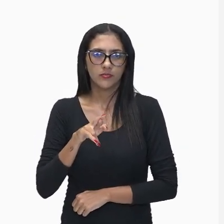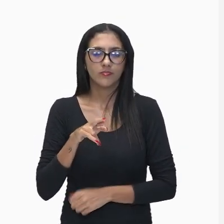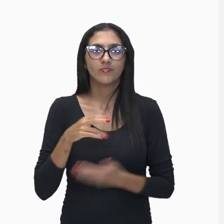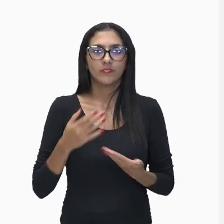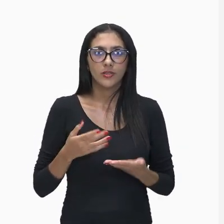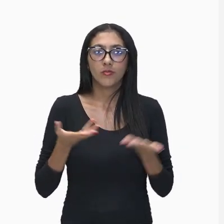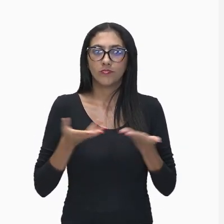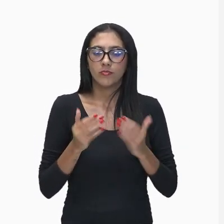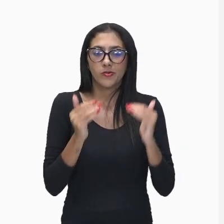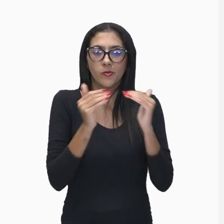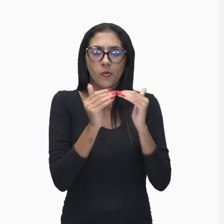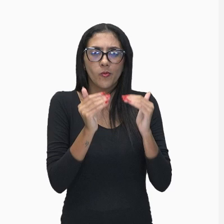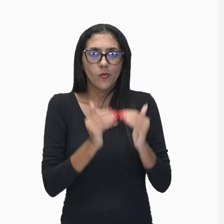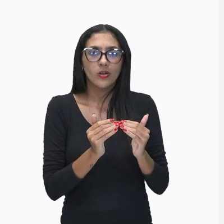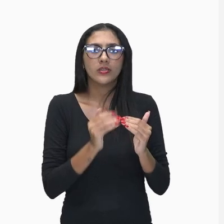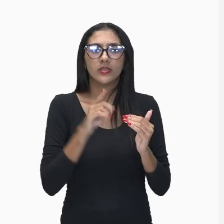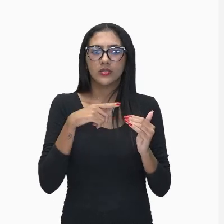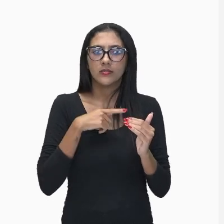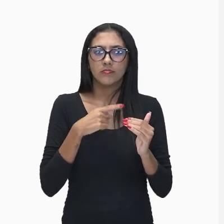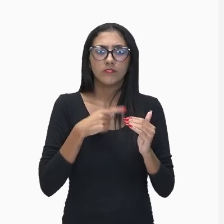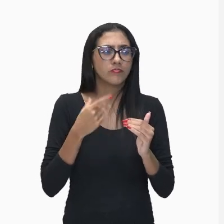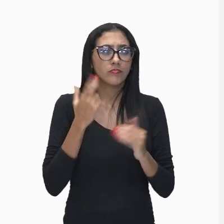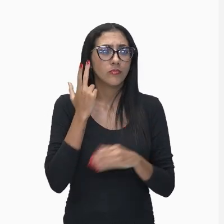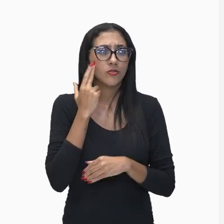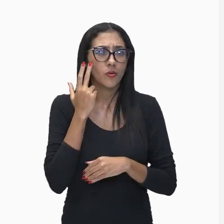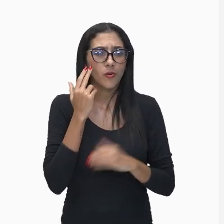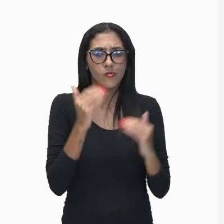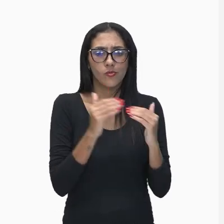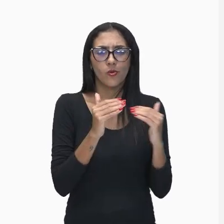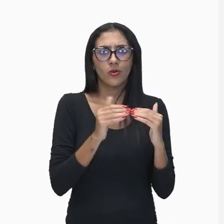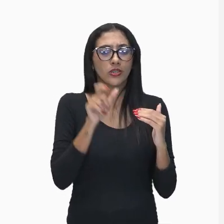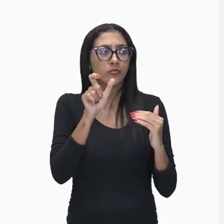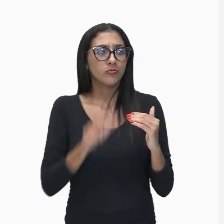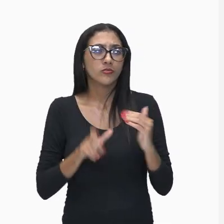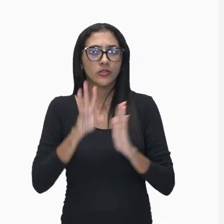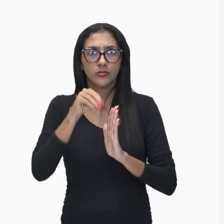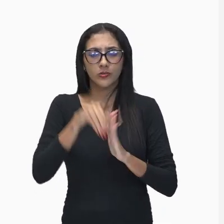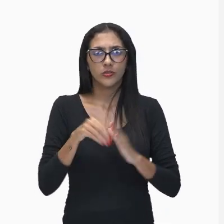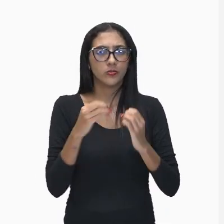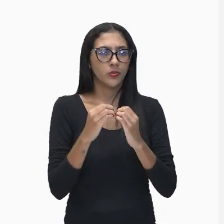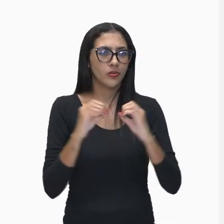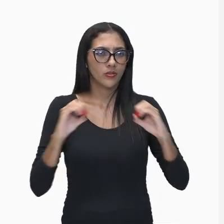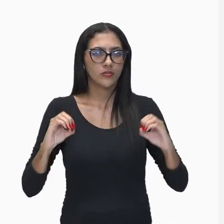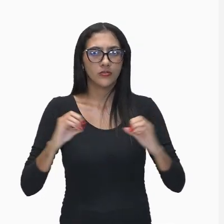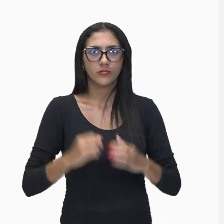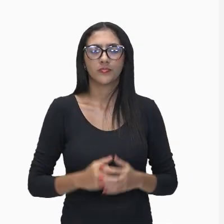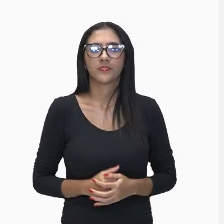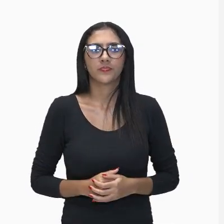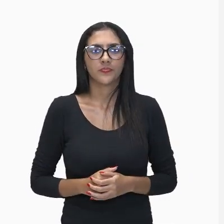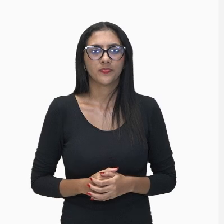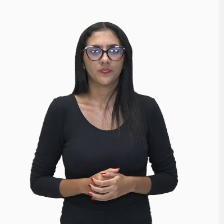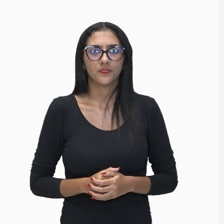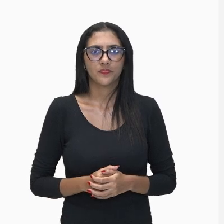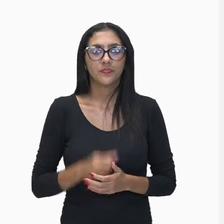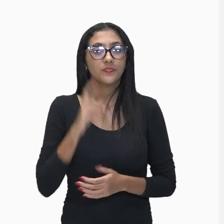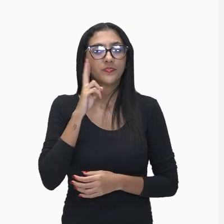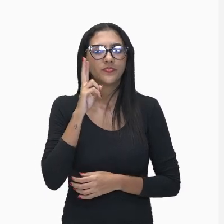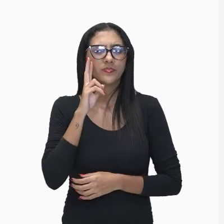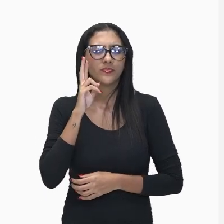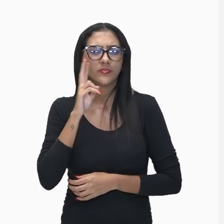a concordância dele ocorre normalmente com o sujeito da oração. Então, se você utilizou o verbo existir, como no nosso segundo